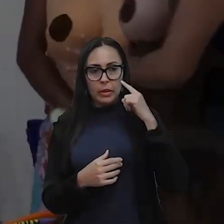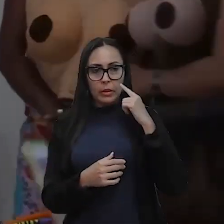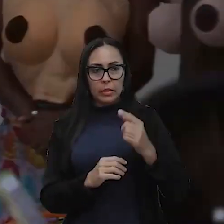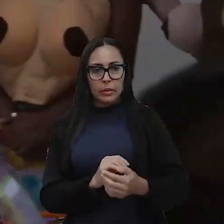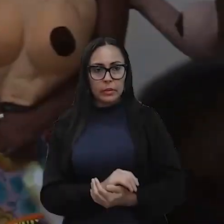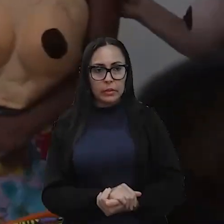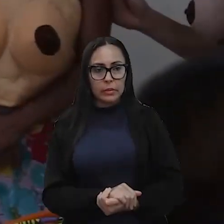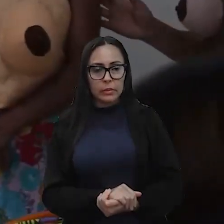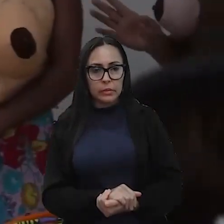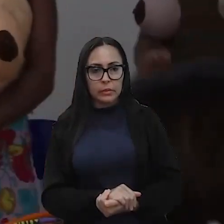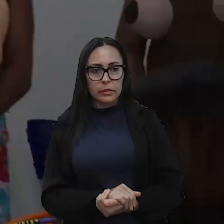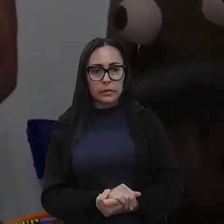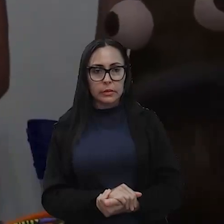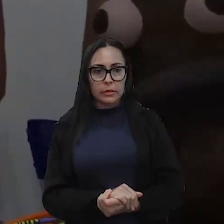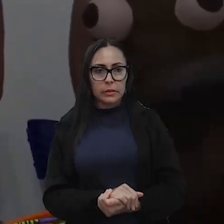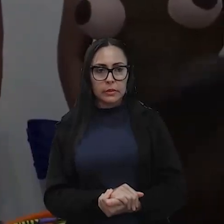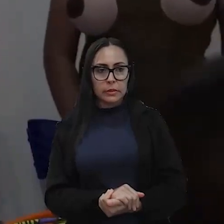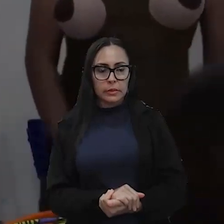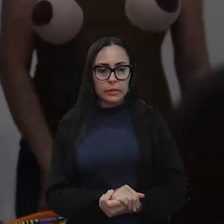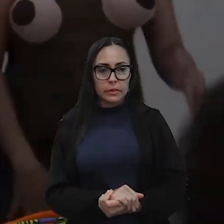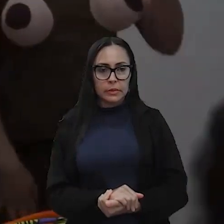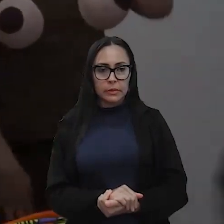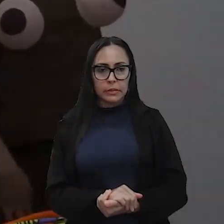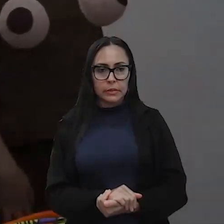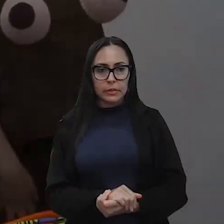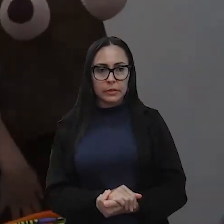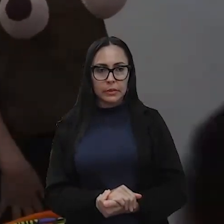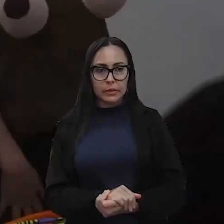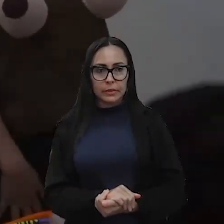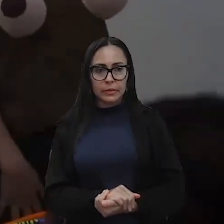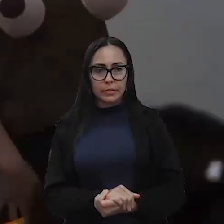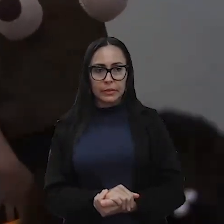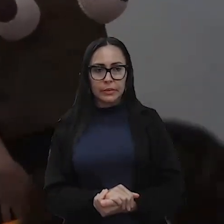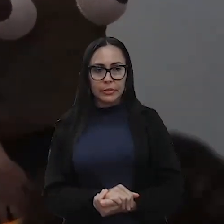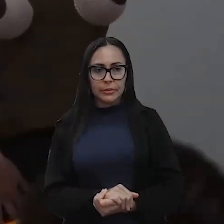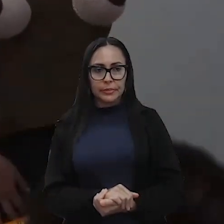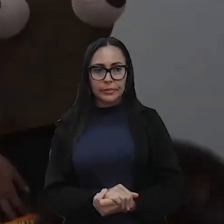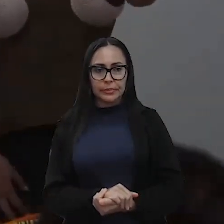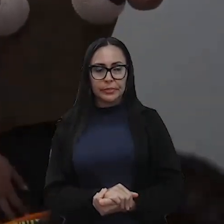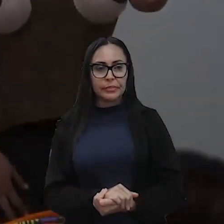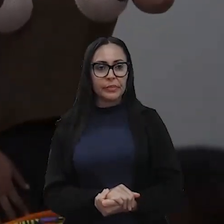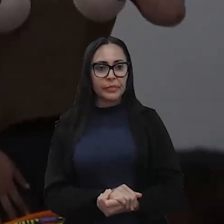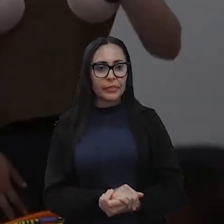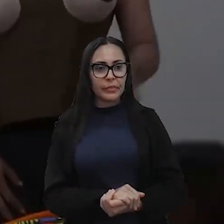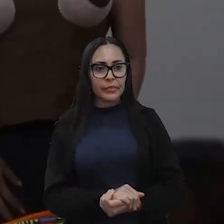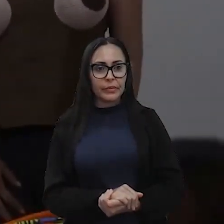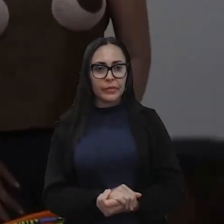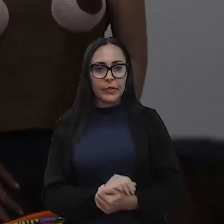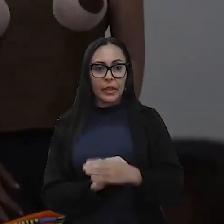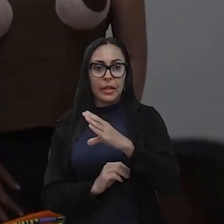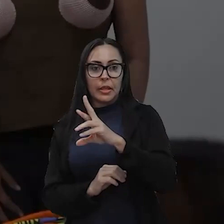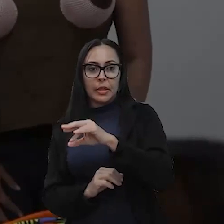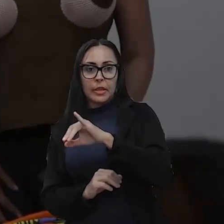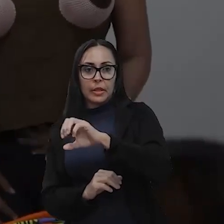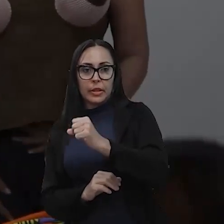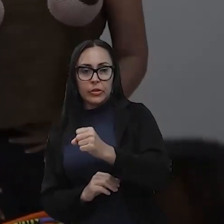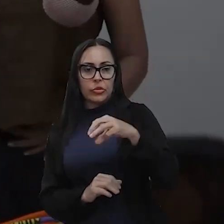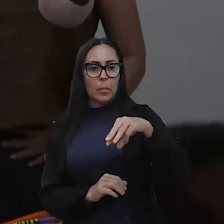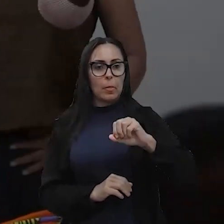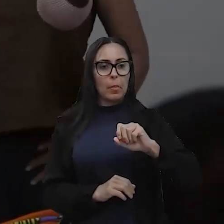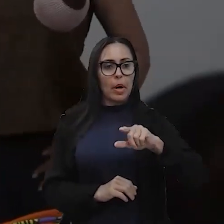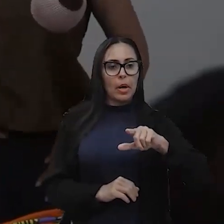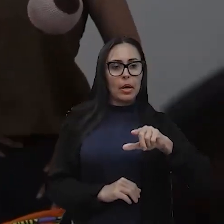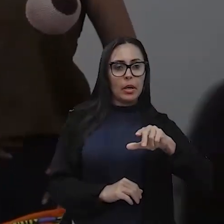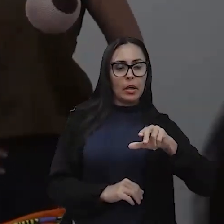aqui. Tem um lado mais bonito da foto, né? Como é o seu? Cris. Cris e? Malu. Malu. Vamos